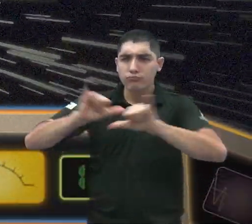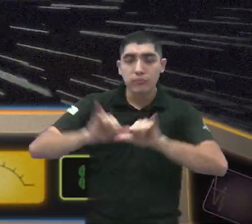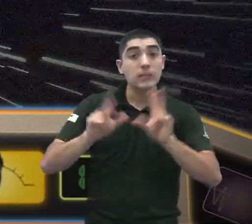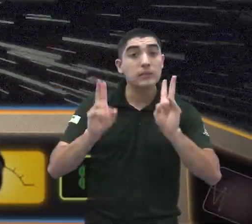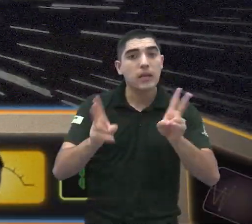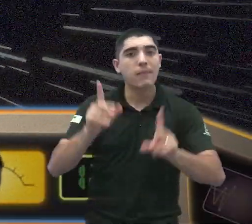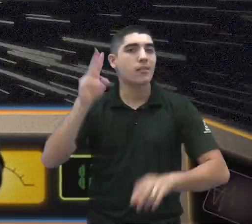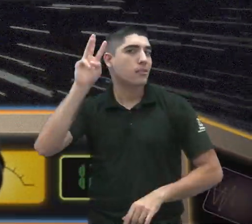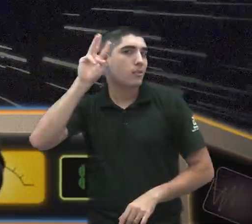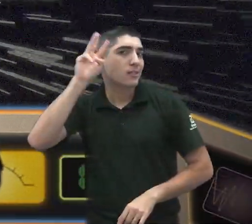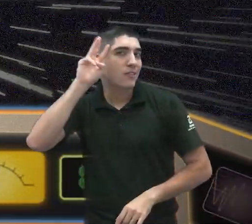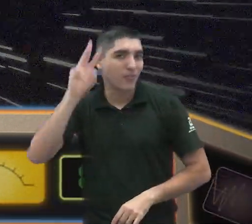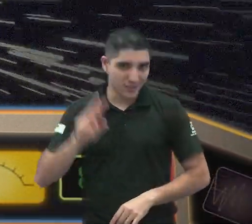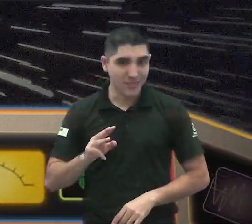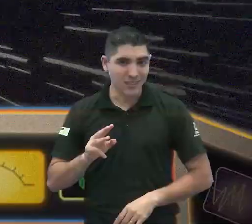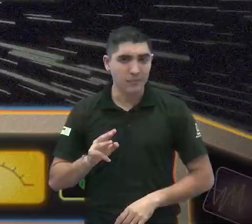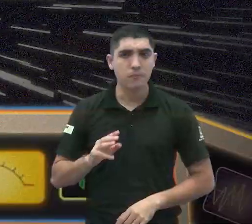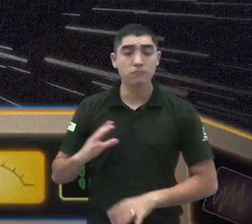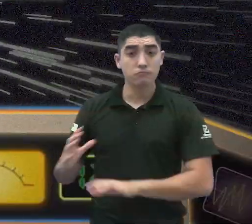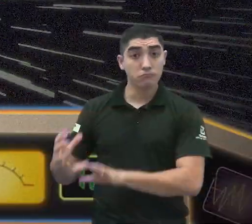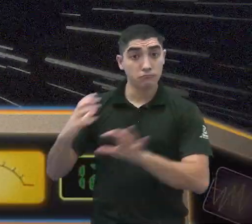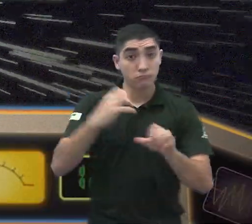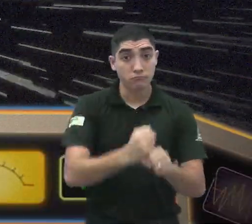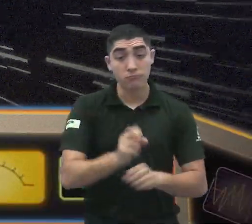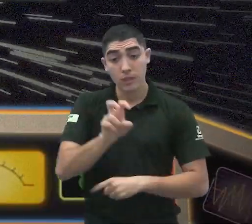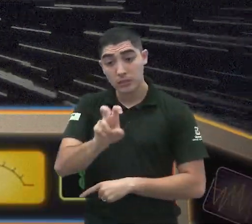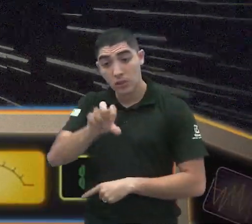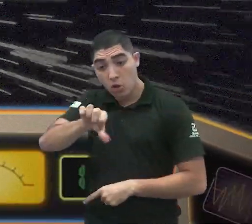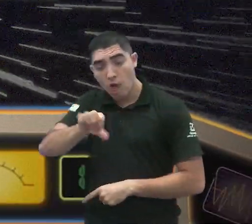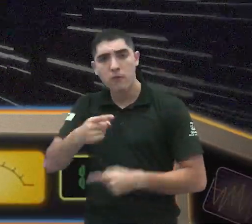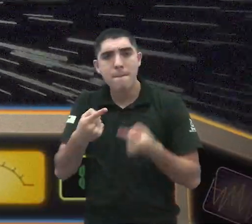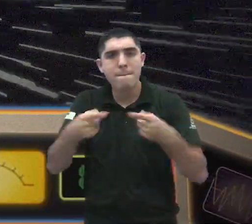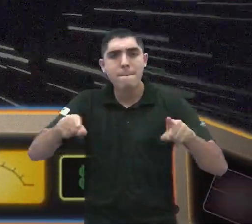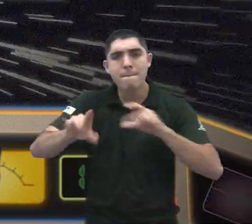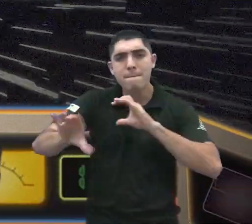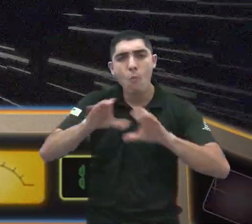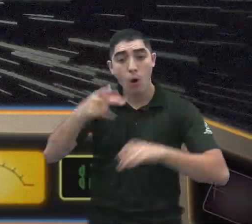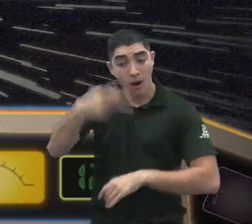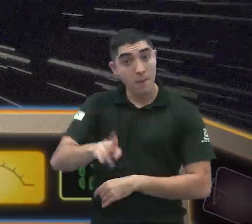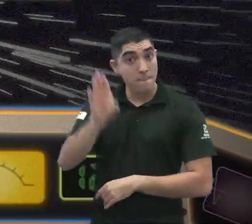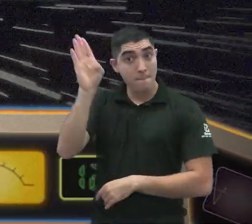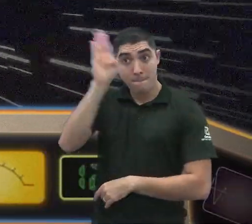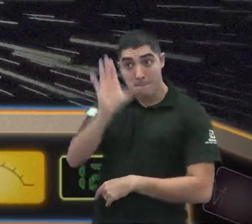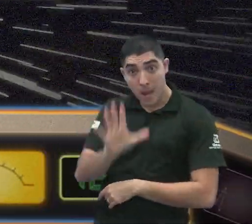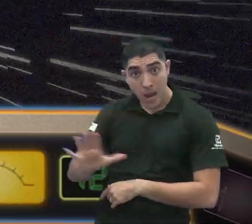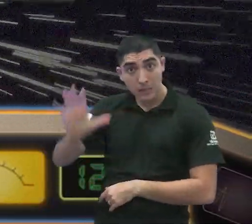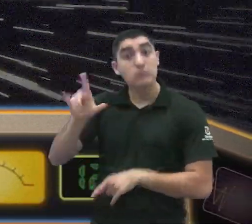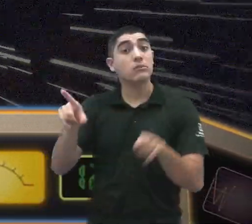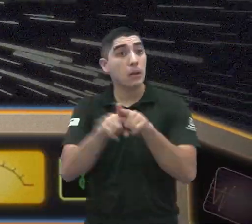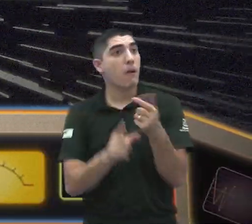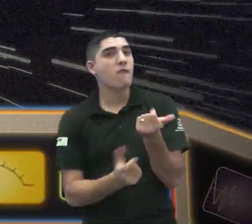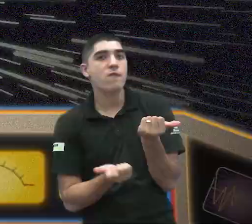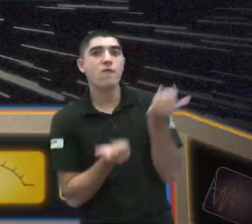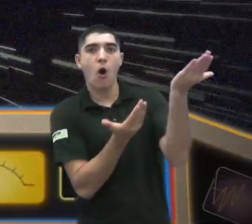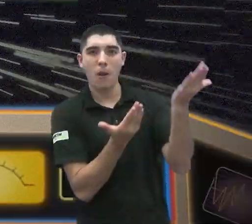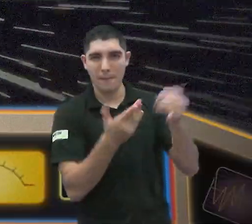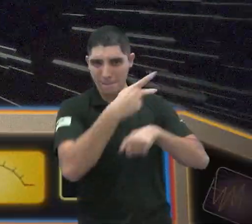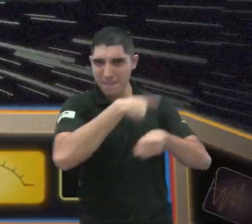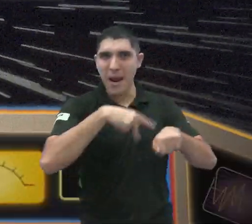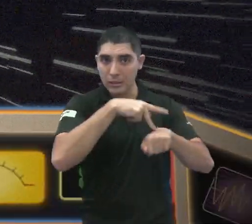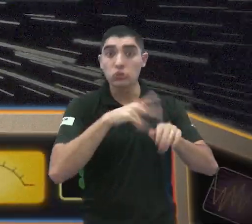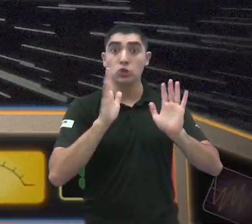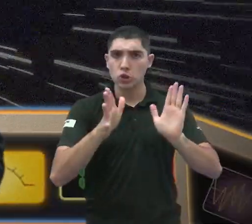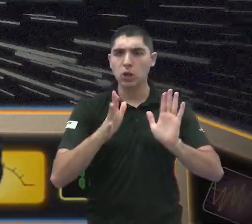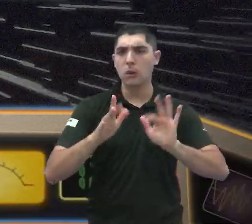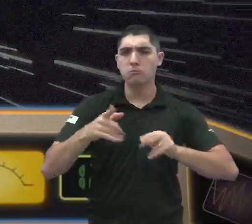as sextas-feiras. 59 músicas de diferentes partes do Brasil e até mesmo de outros países foram